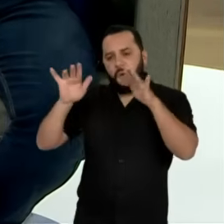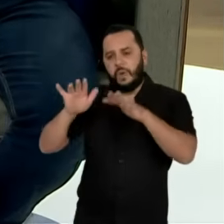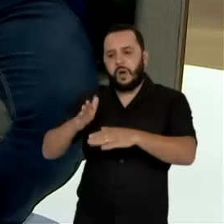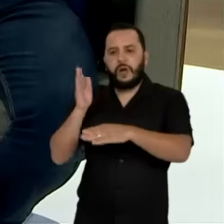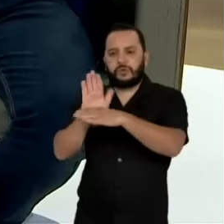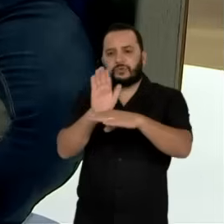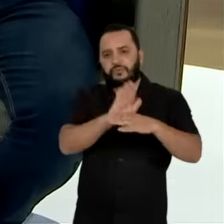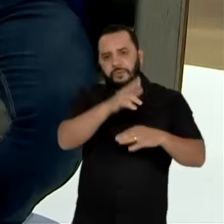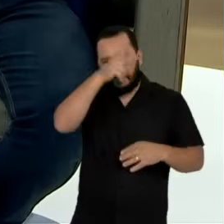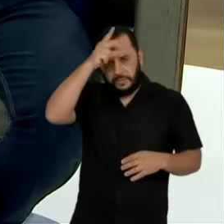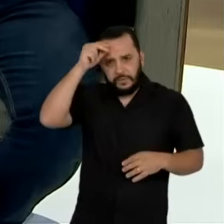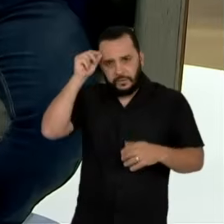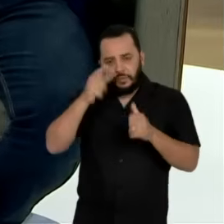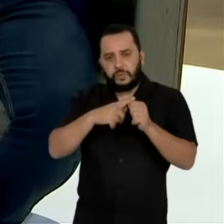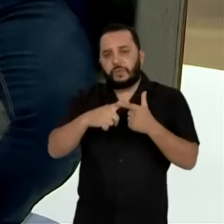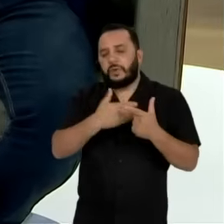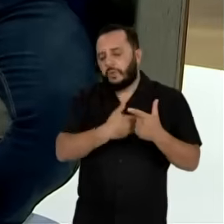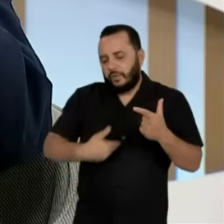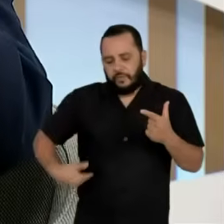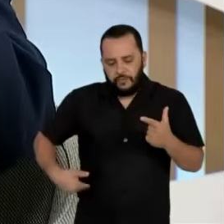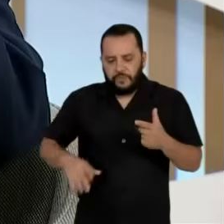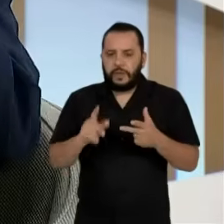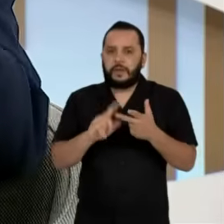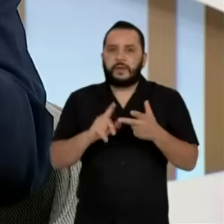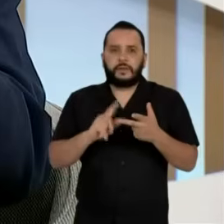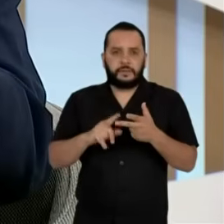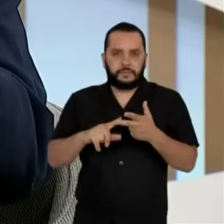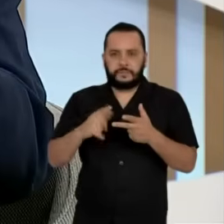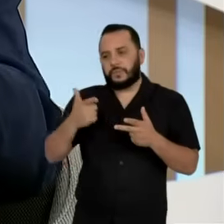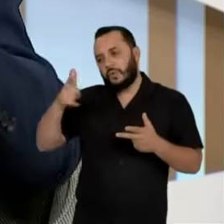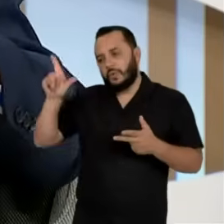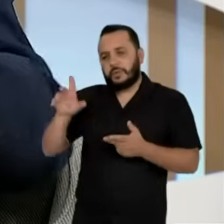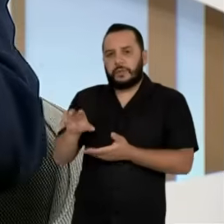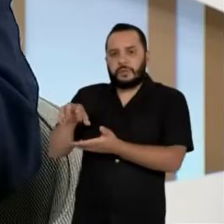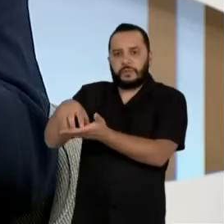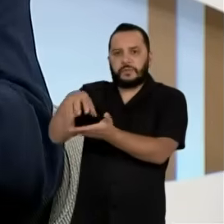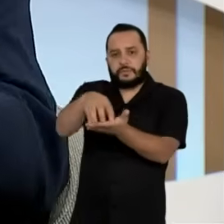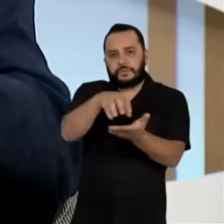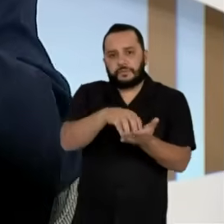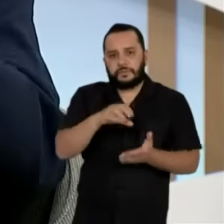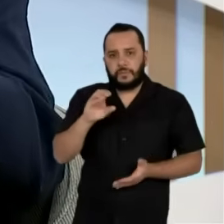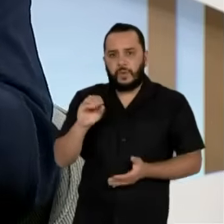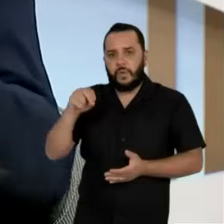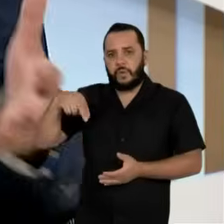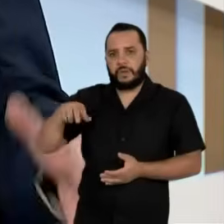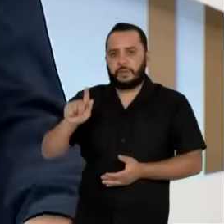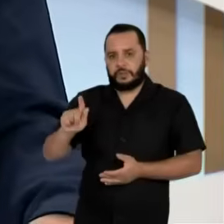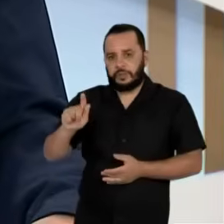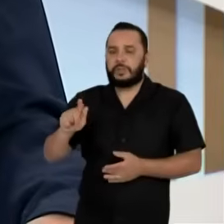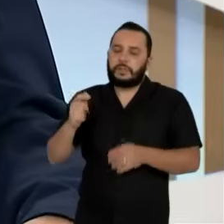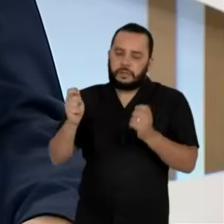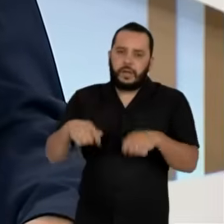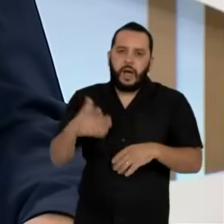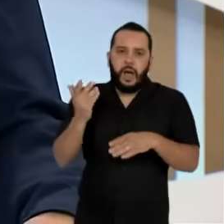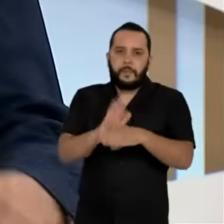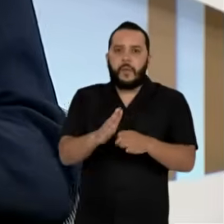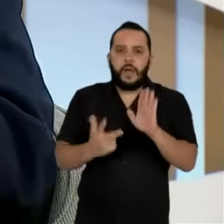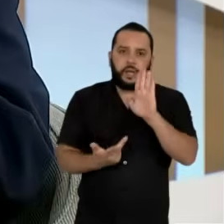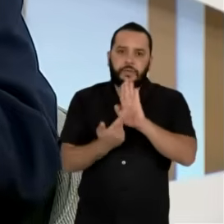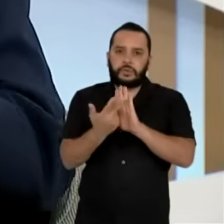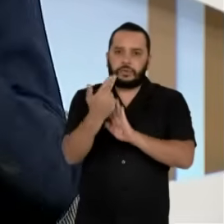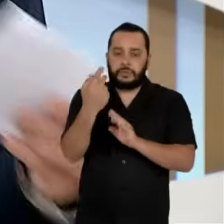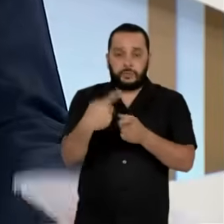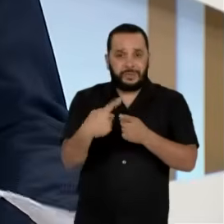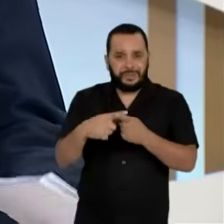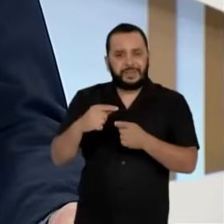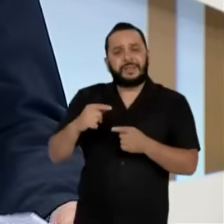mundo, prefeitura, governo do estado, outras ONGs, é uma junção de todo mundo para apoiar essa atividade, porque essas